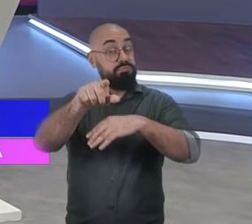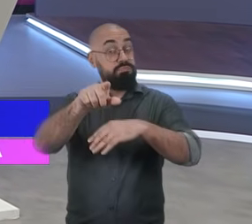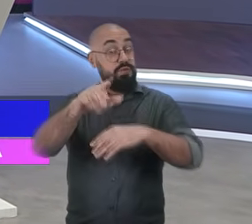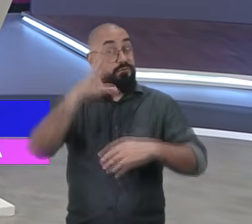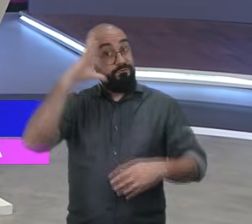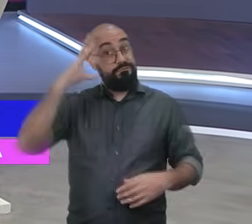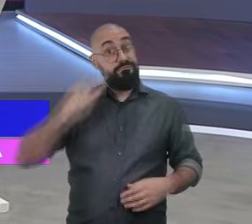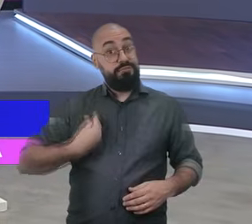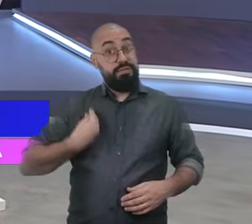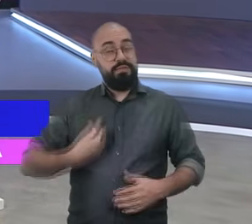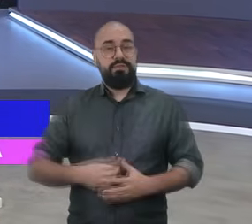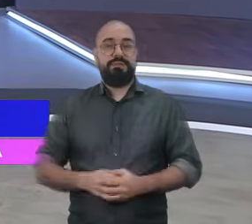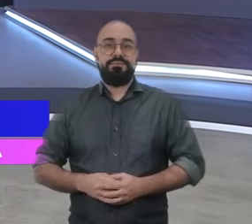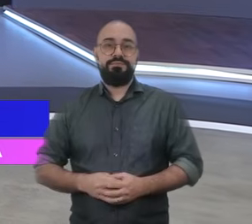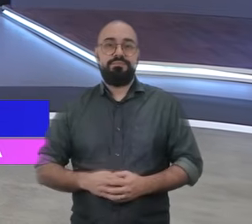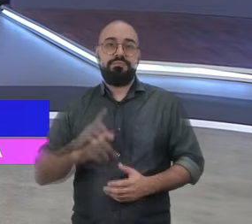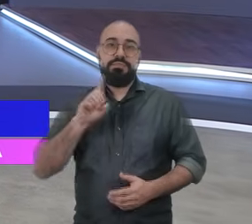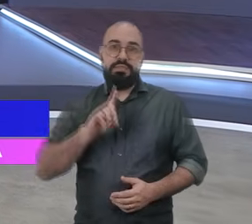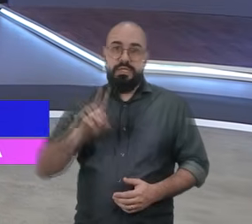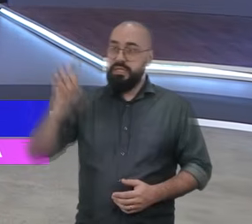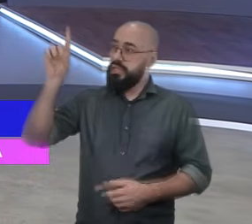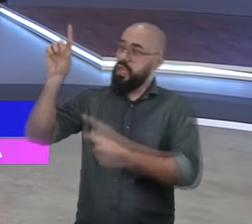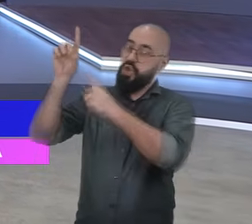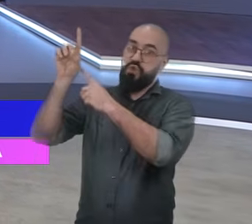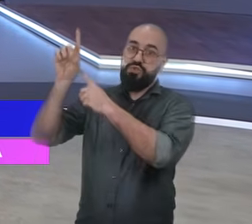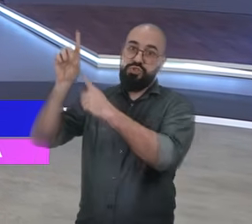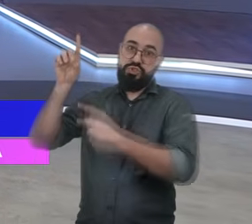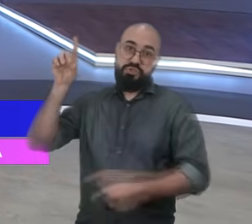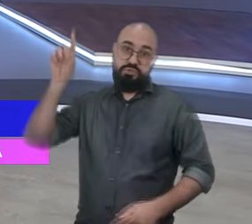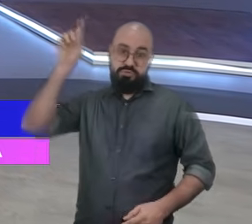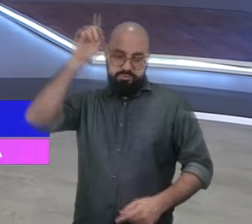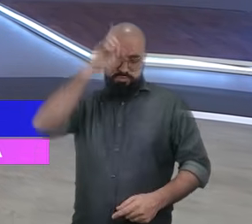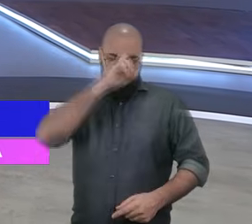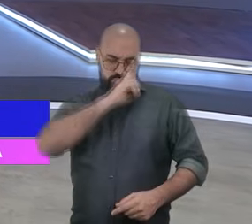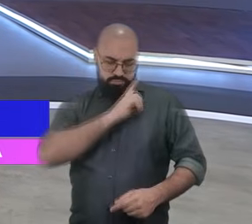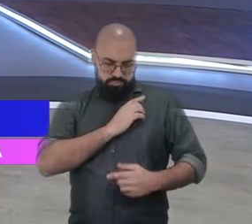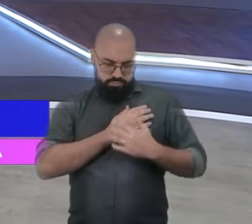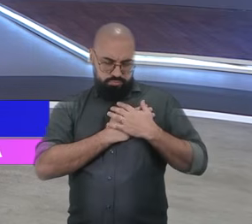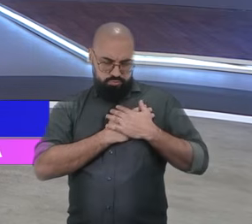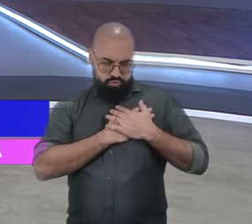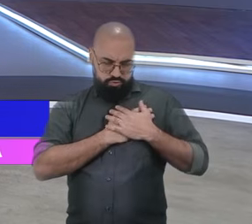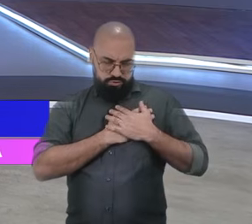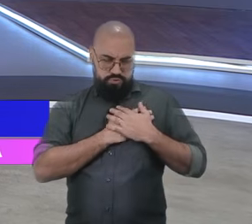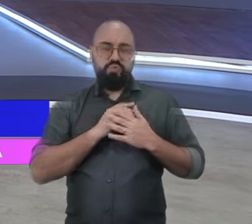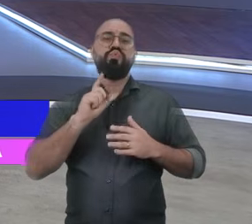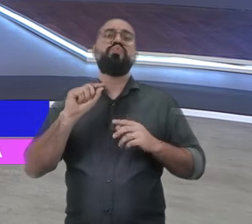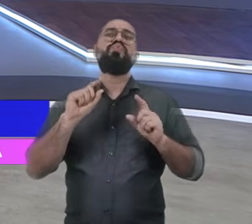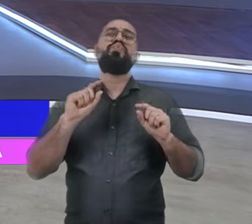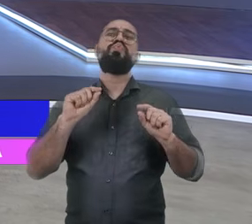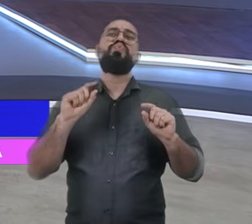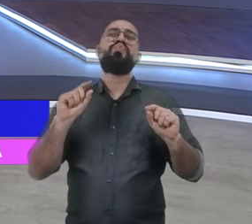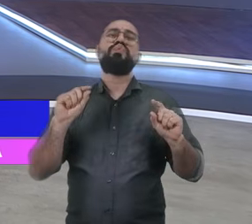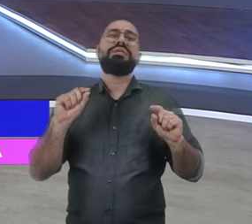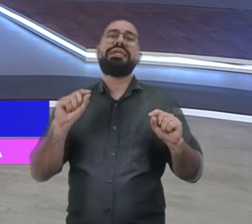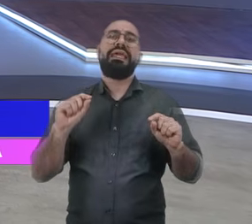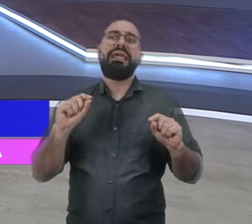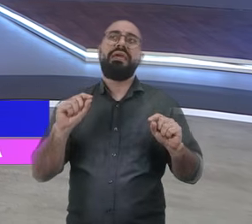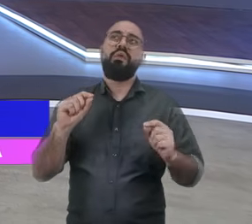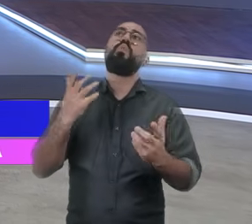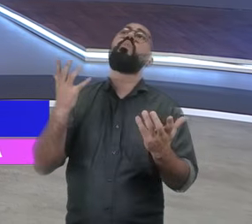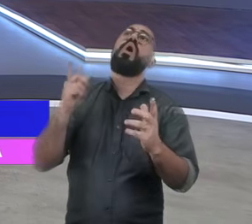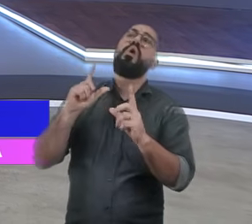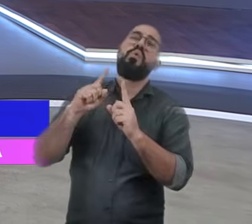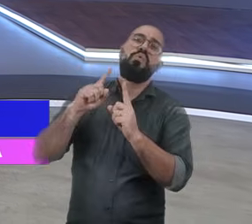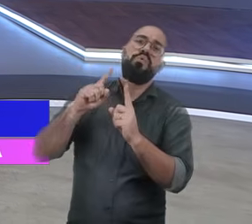você. Deus será em seu coração do tamanho que você permite que ele seja. Eu conheço